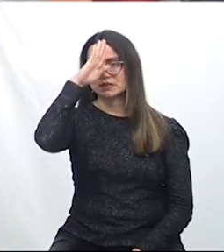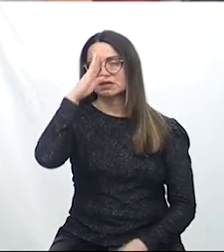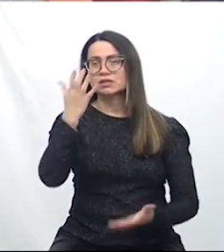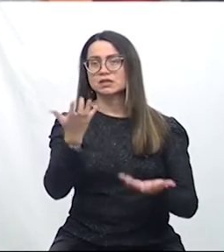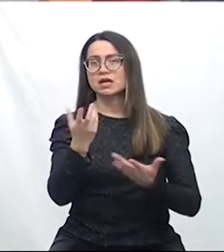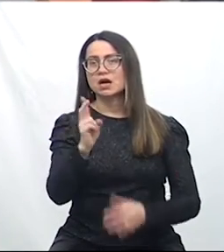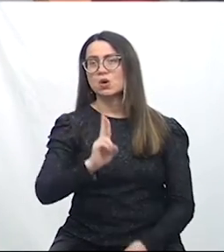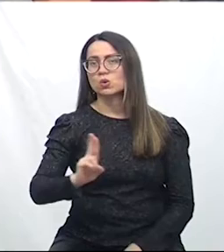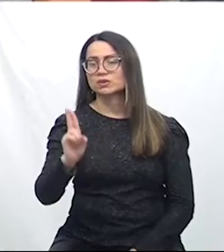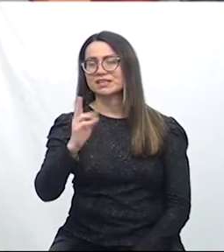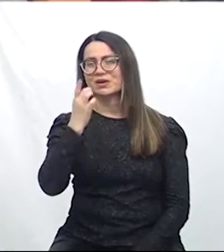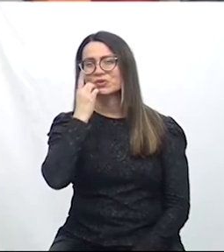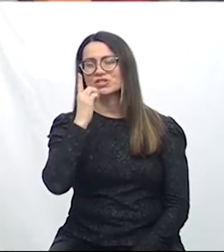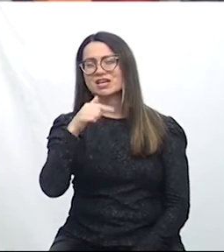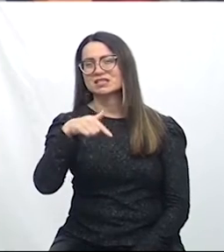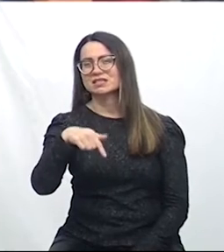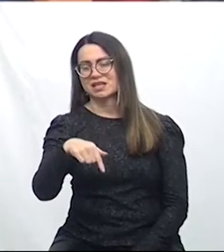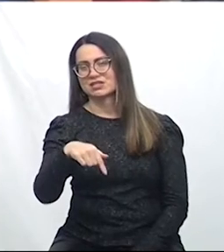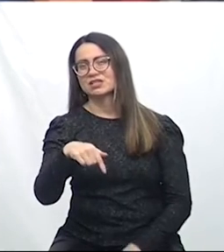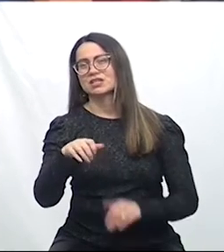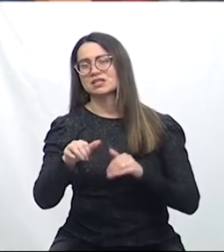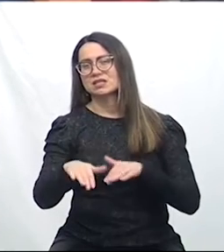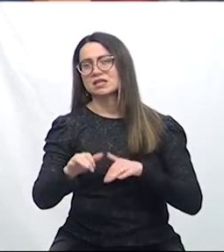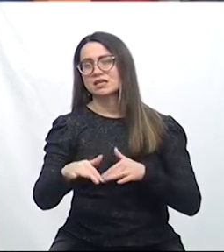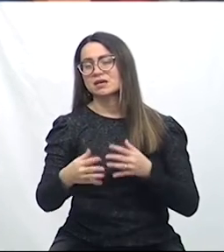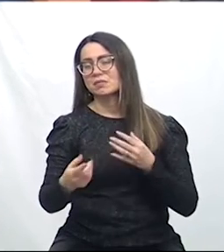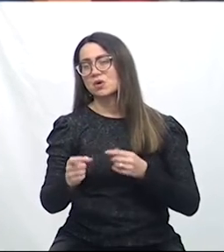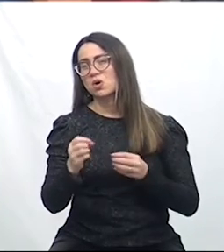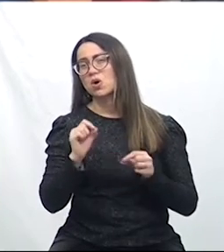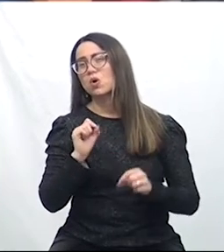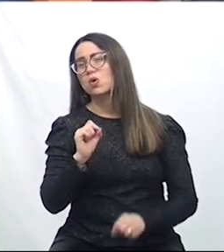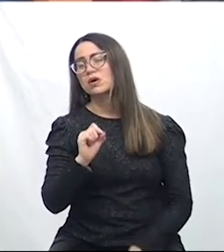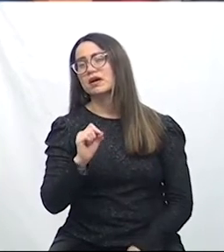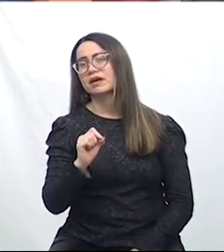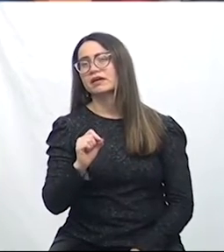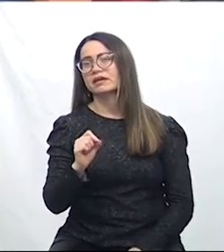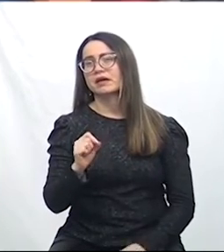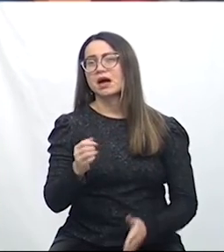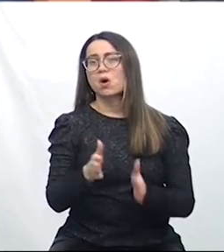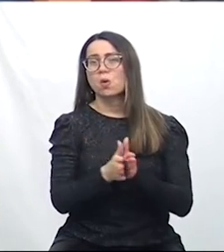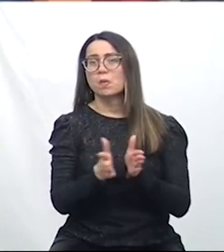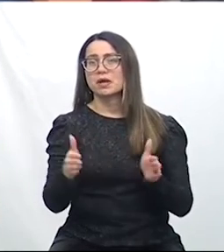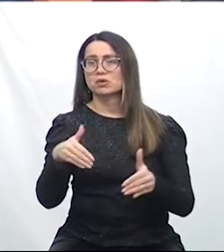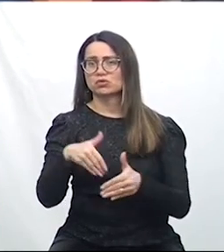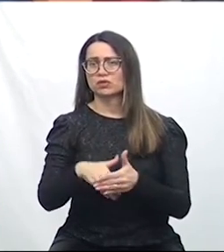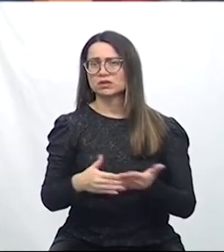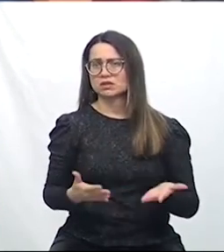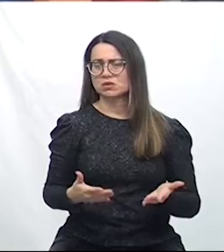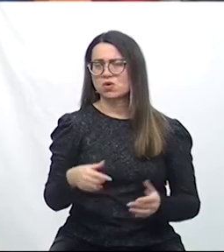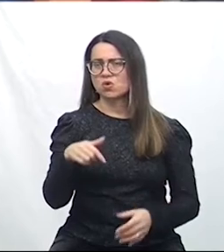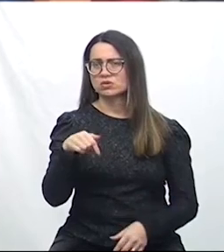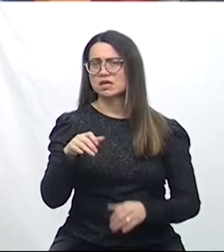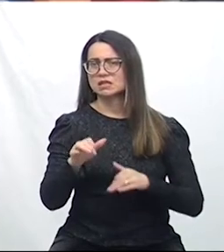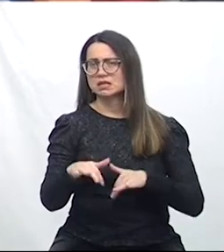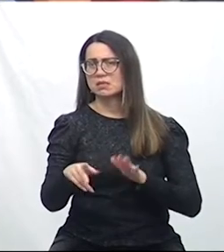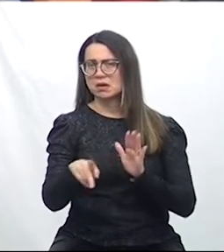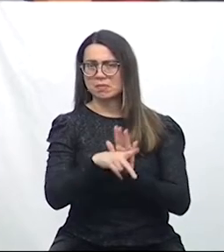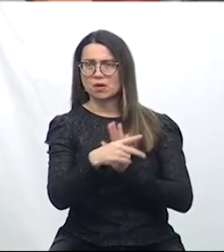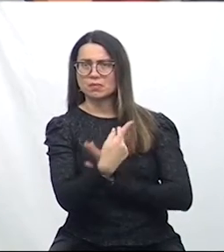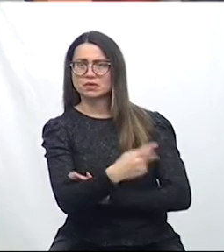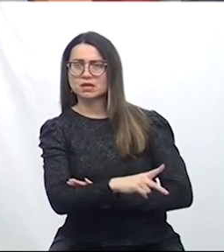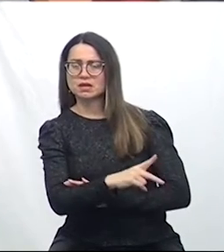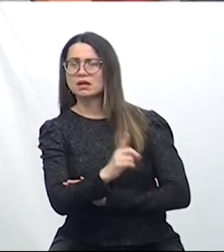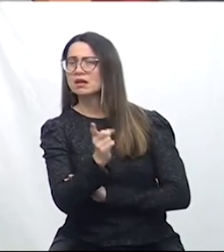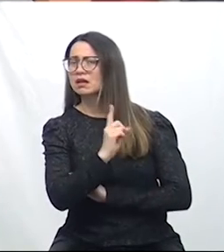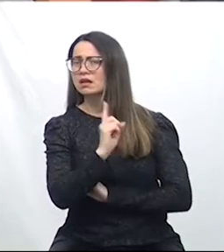só isso. E ele não pode fazer isso. O 7 de setembro não é dele. Não é dele, é uma marca da